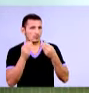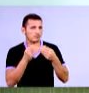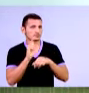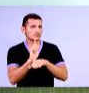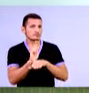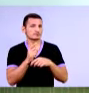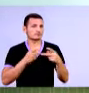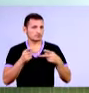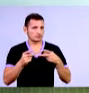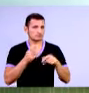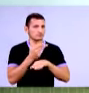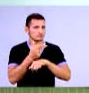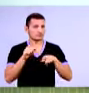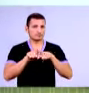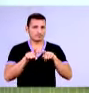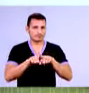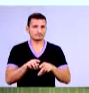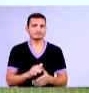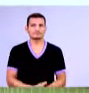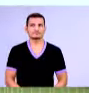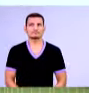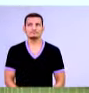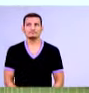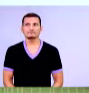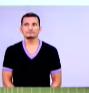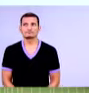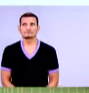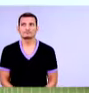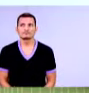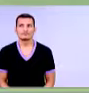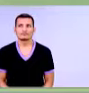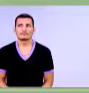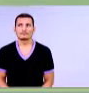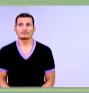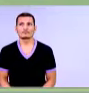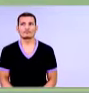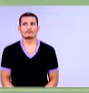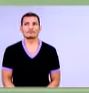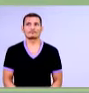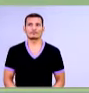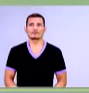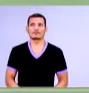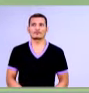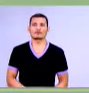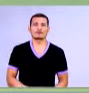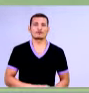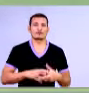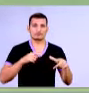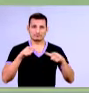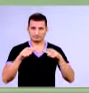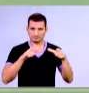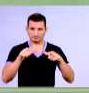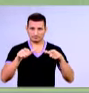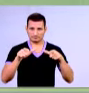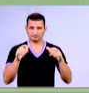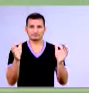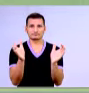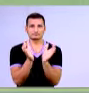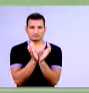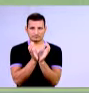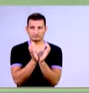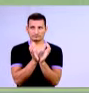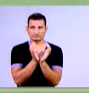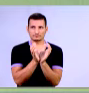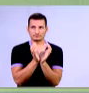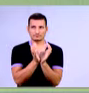dos projetos multimídias também. Outros requisitos, né? O trabalho em